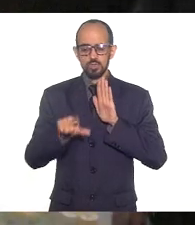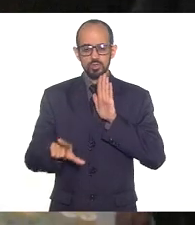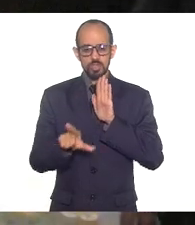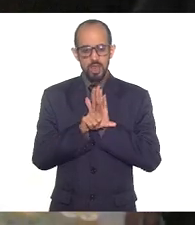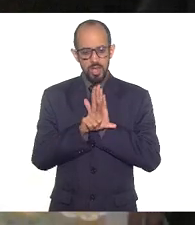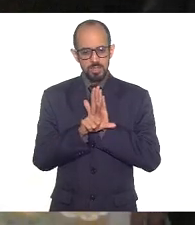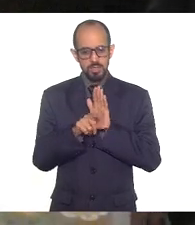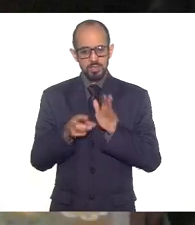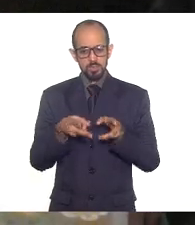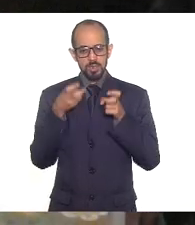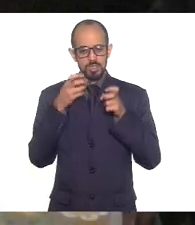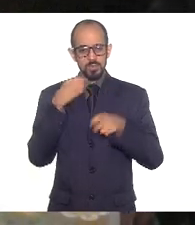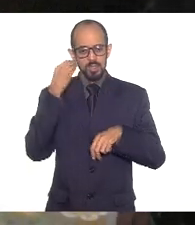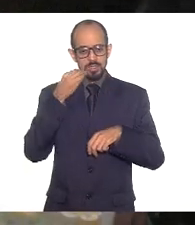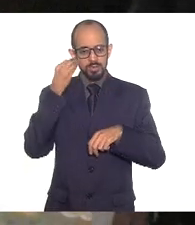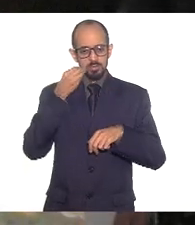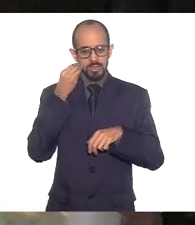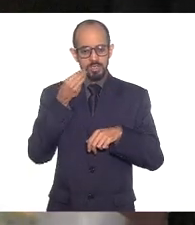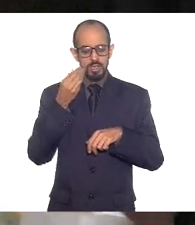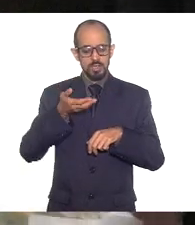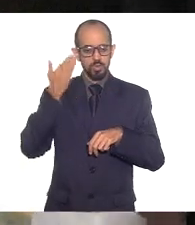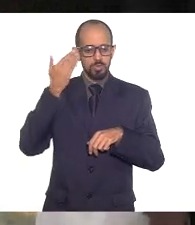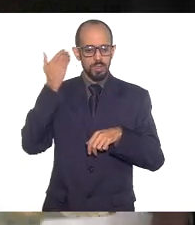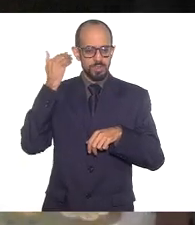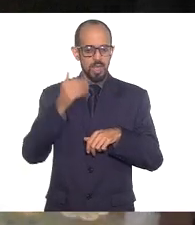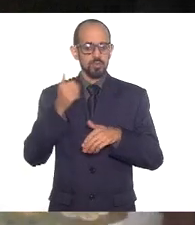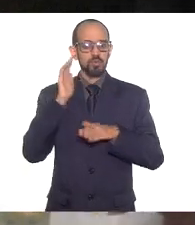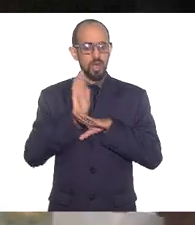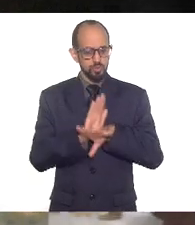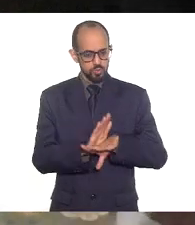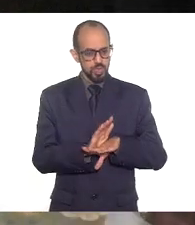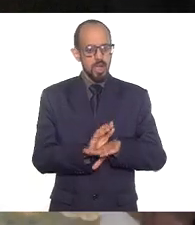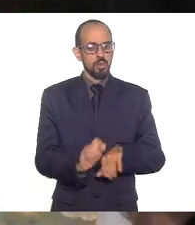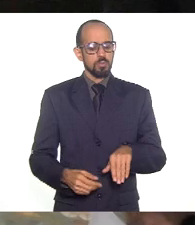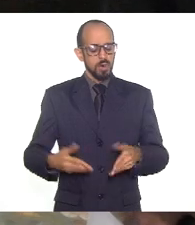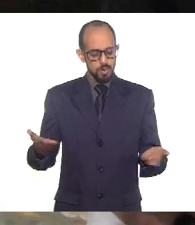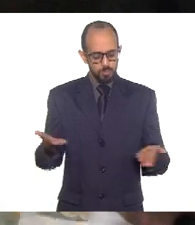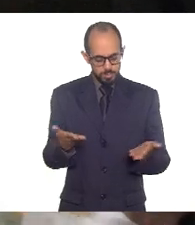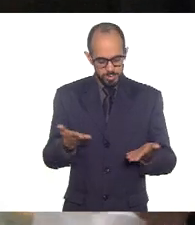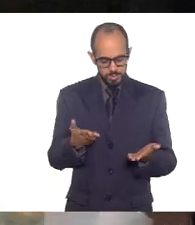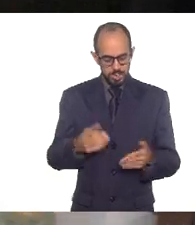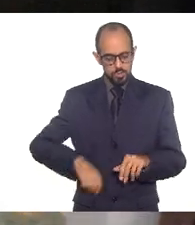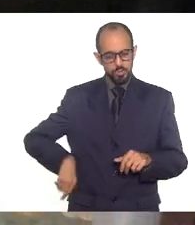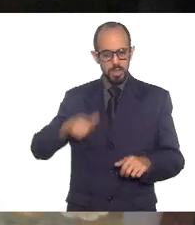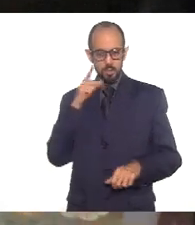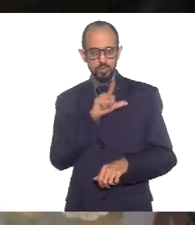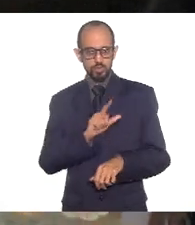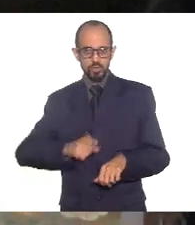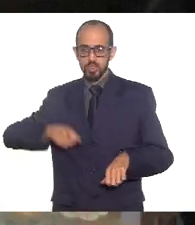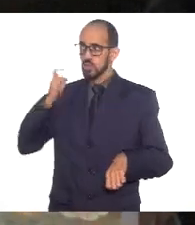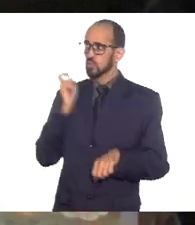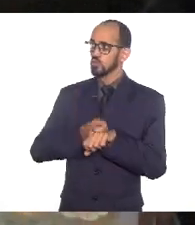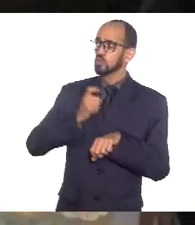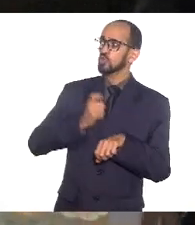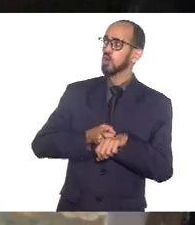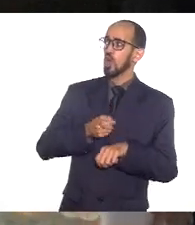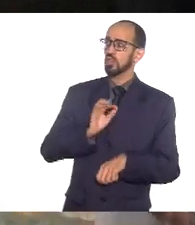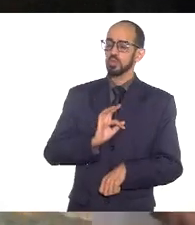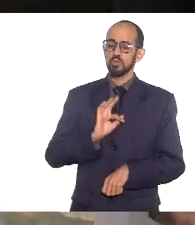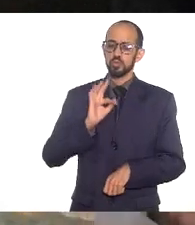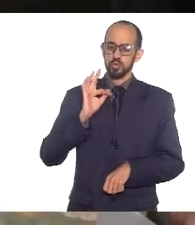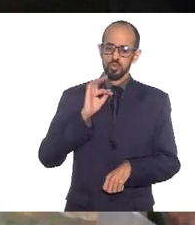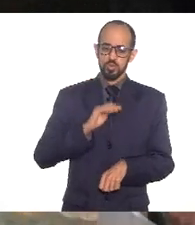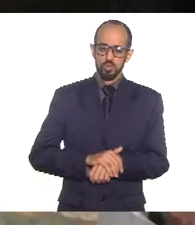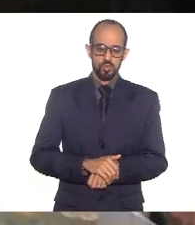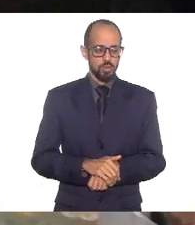que as experiências do passado contribuíram para o presente e para solidificar o futuro E aí